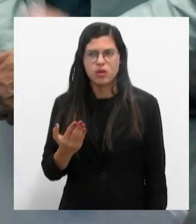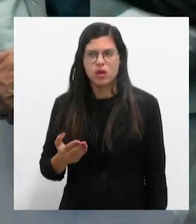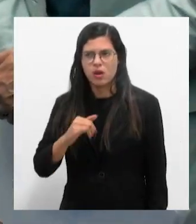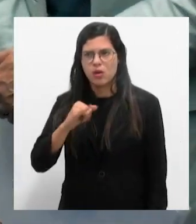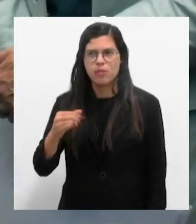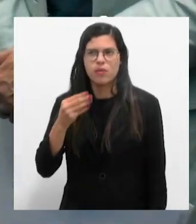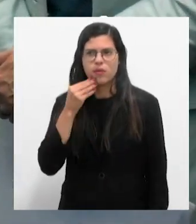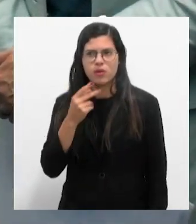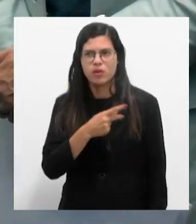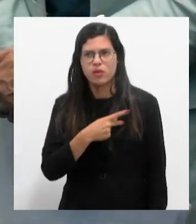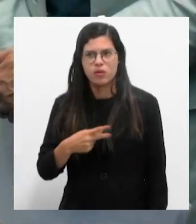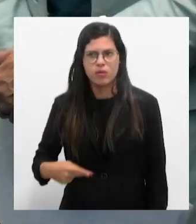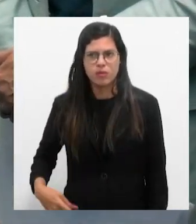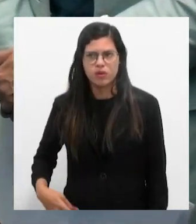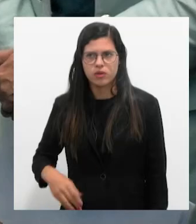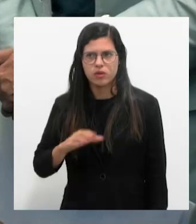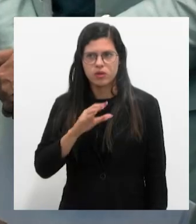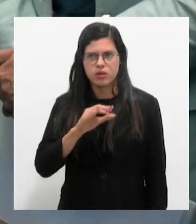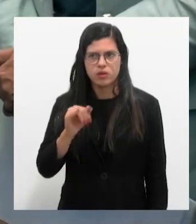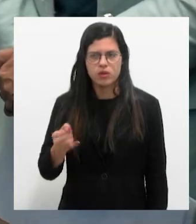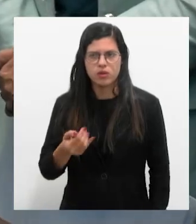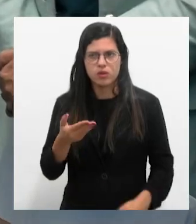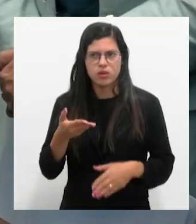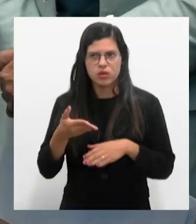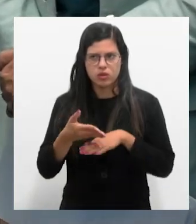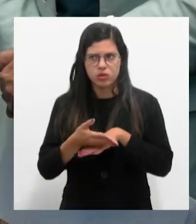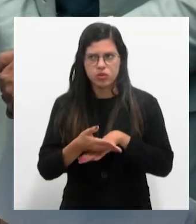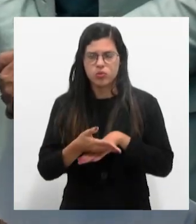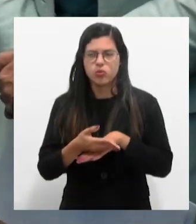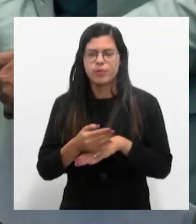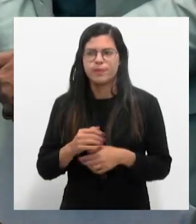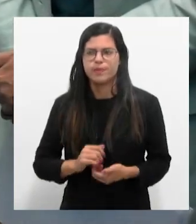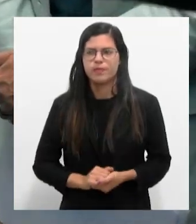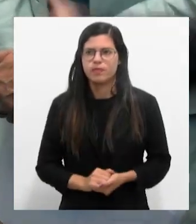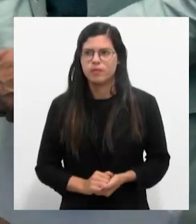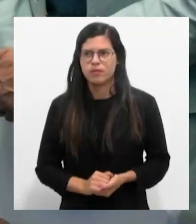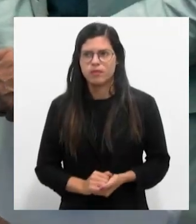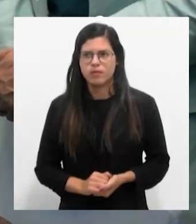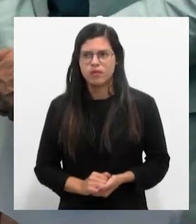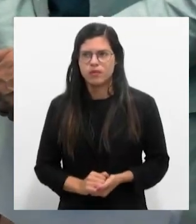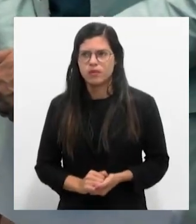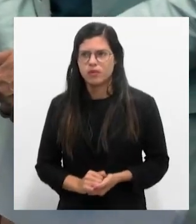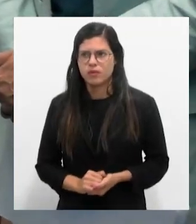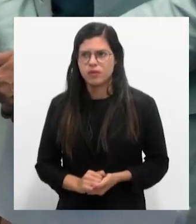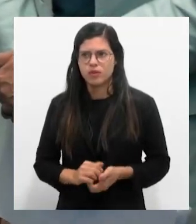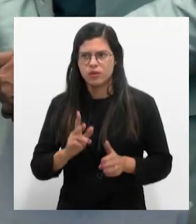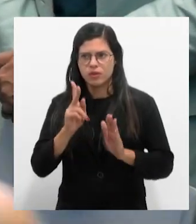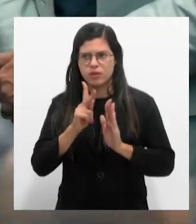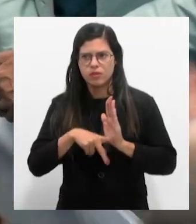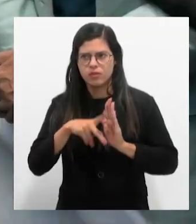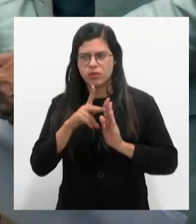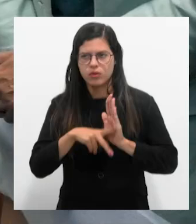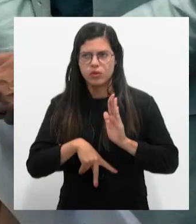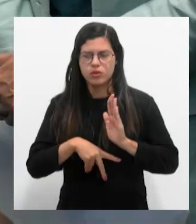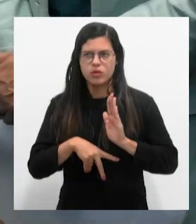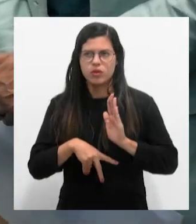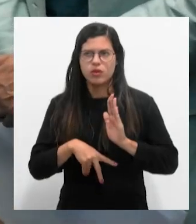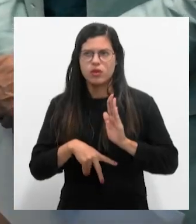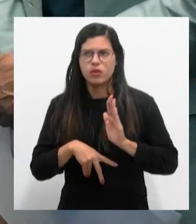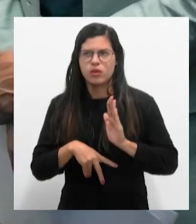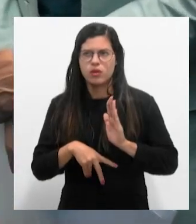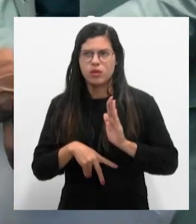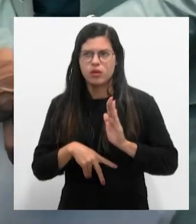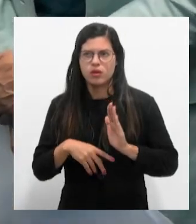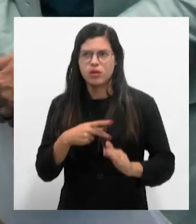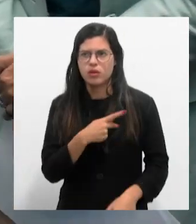da CCJ chegou, porque esse projeto tinha se tornado... Presidente